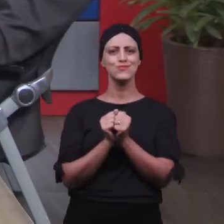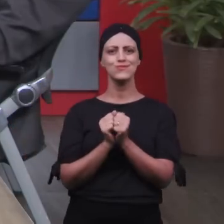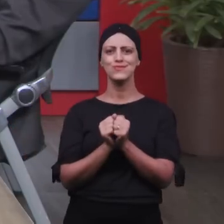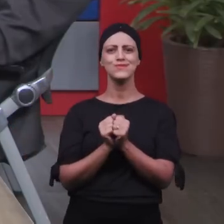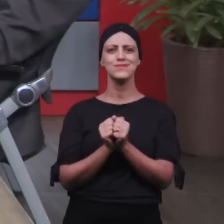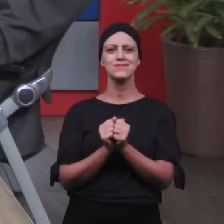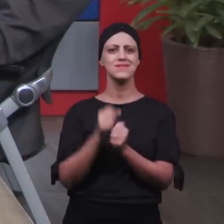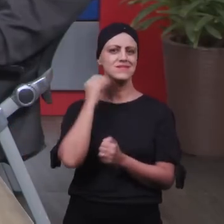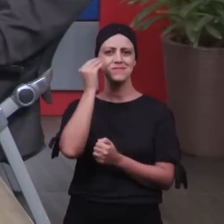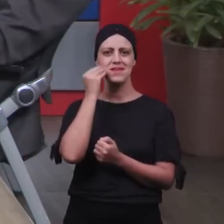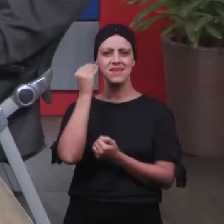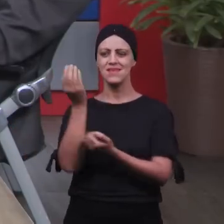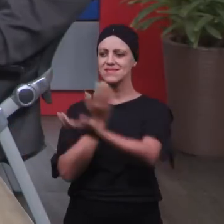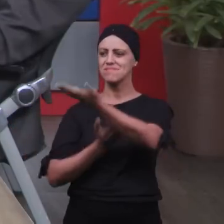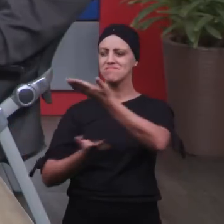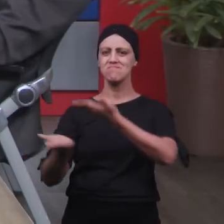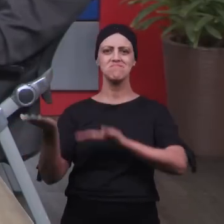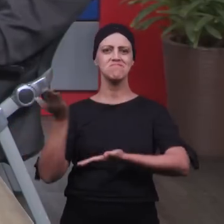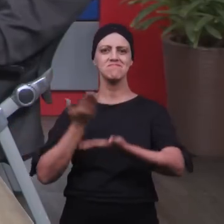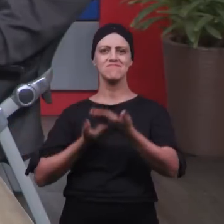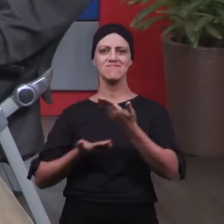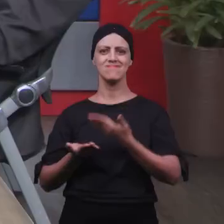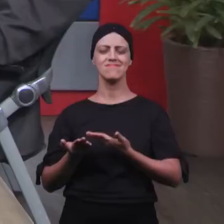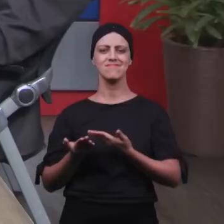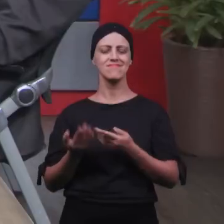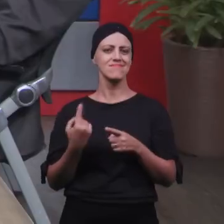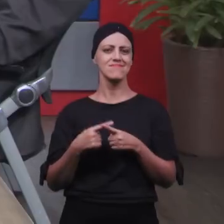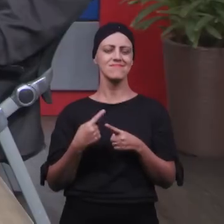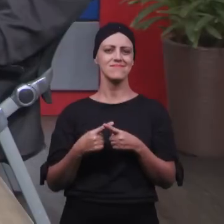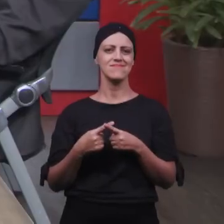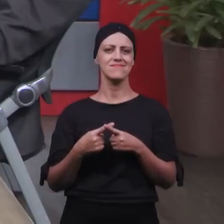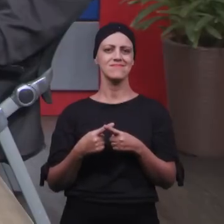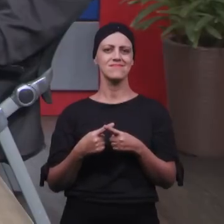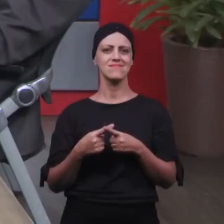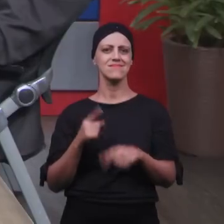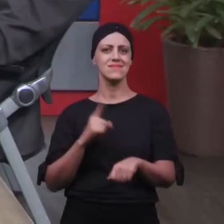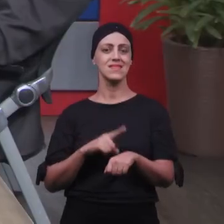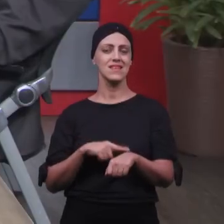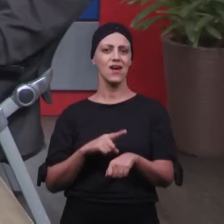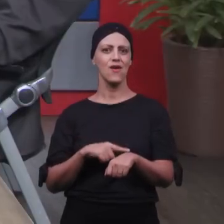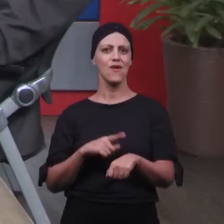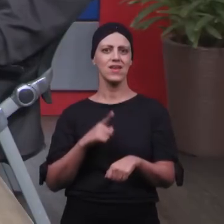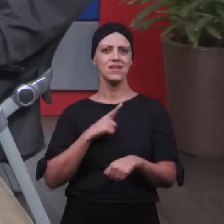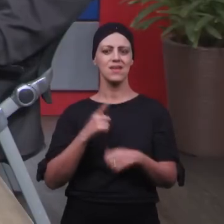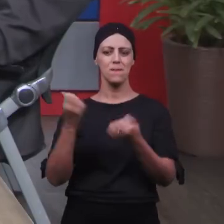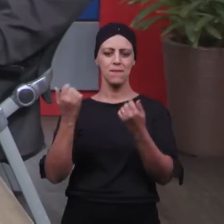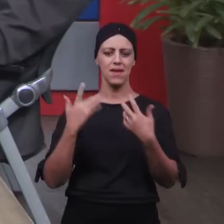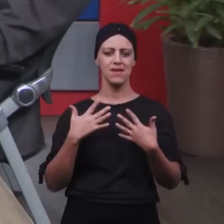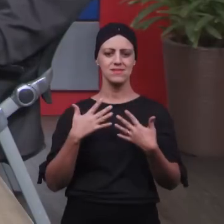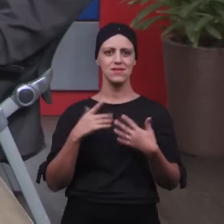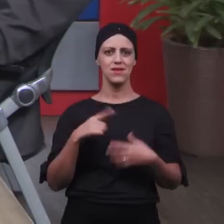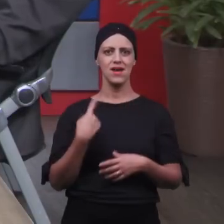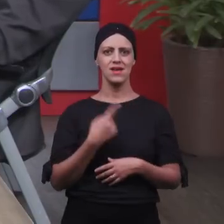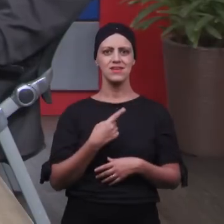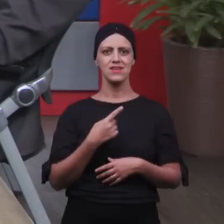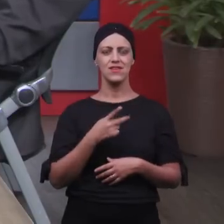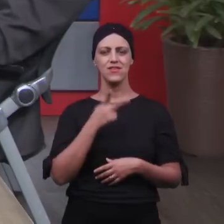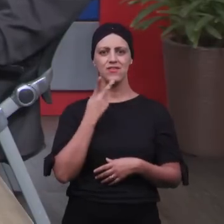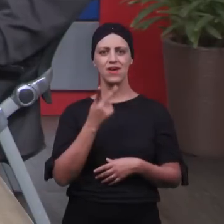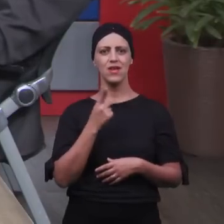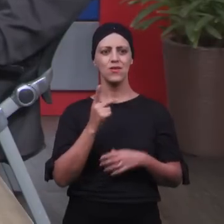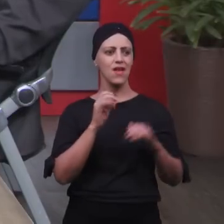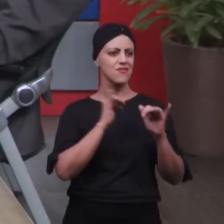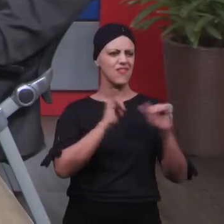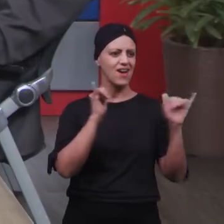nós recebemos essa bênção, a primeira coisa que a gente faz é digitar lá no grupo dos pastores, ali do 0800, também noticiando os irmãos,